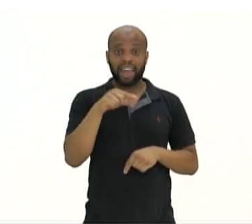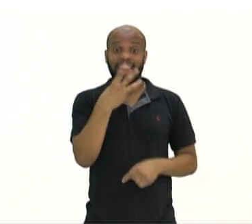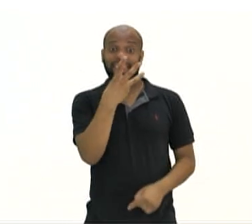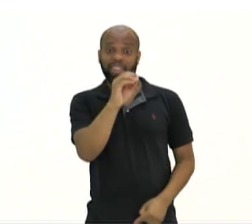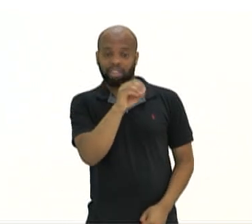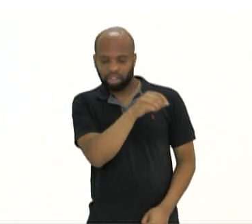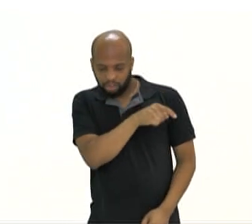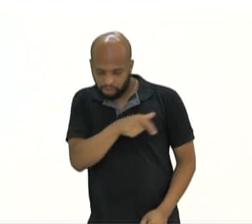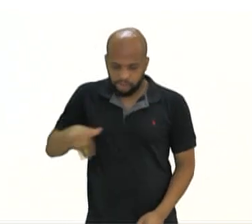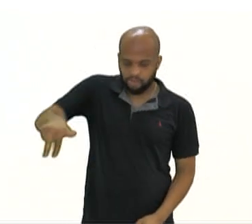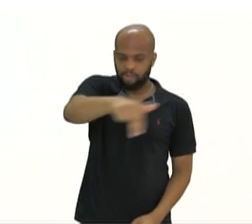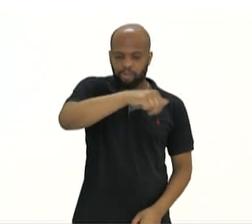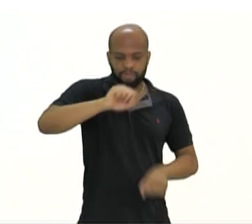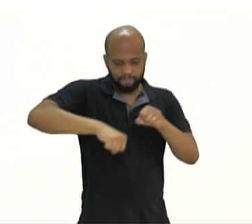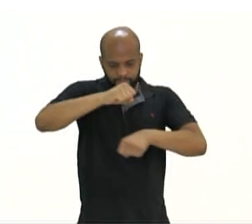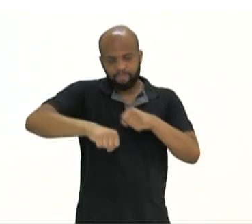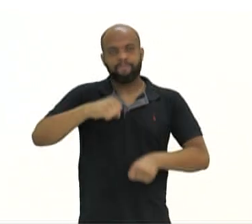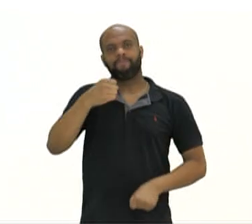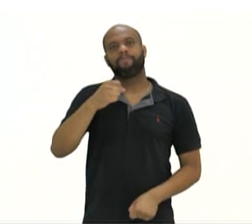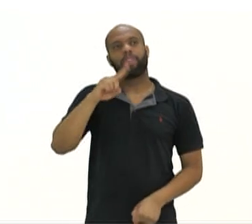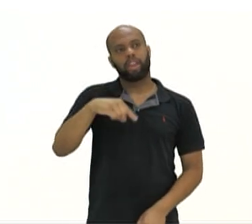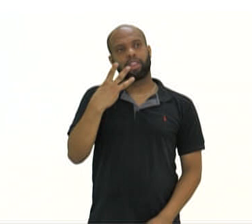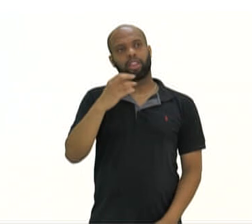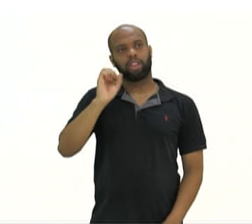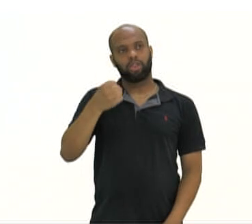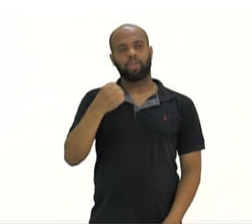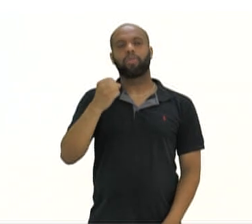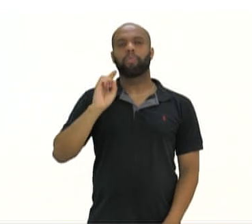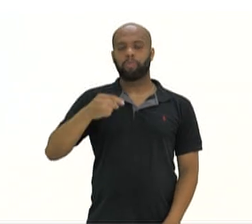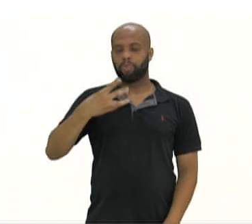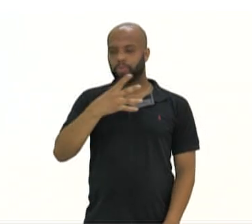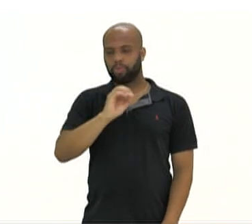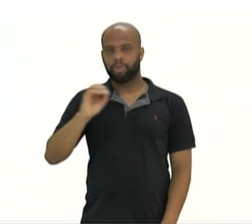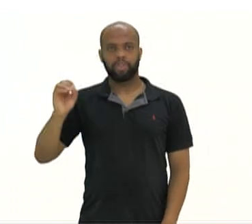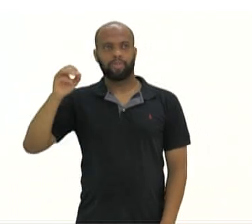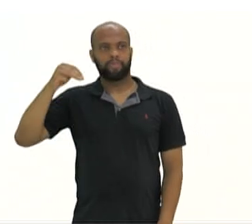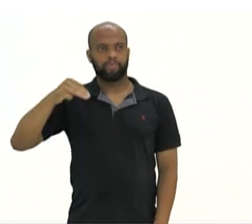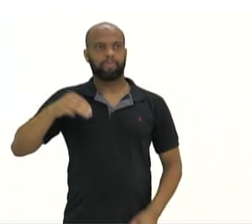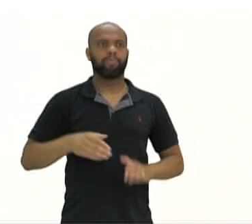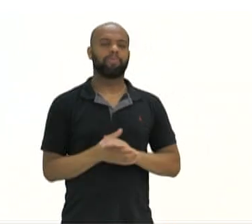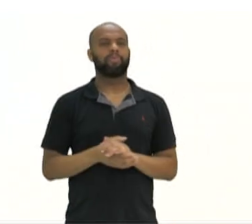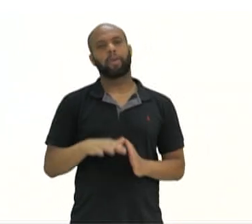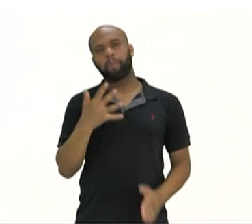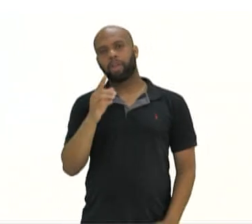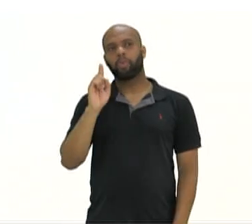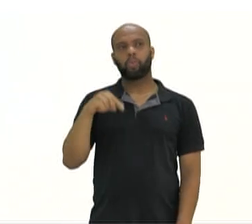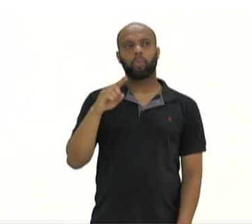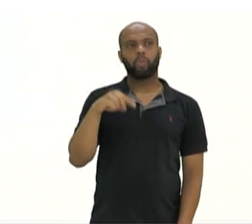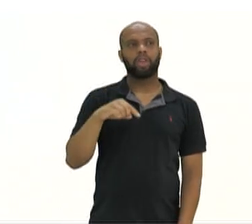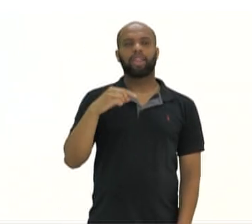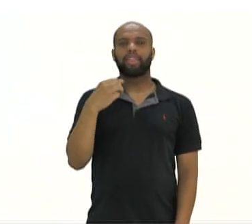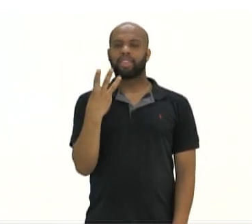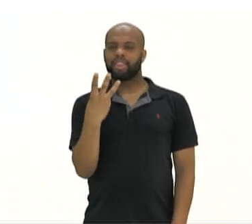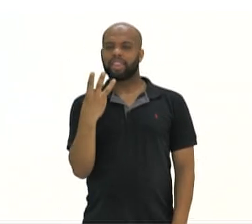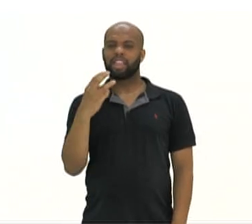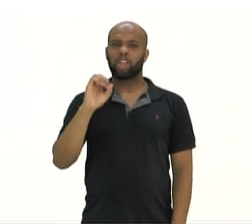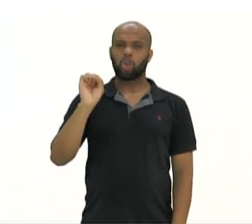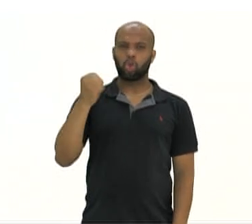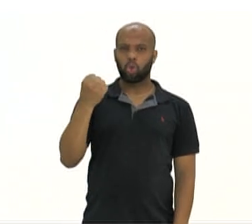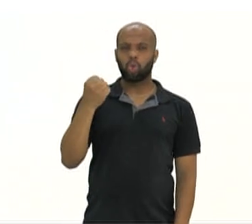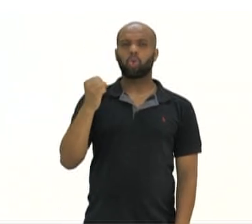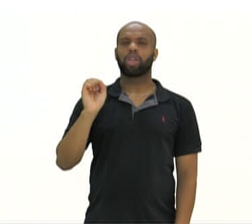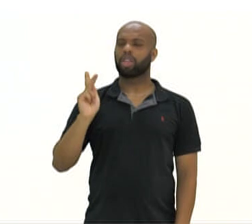ele pedala. Ele pedala 38.400 metros, ou seja, cerca de 38